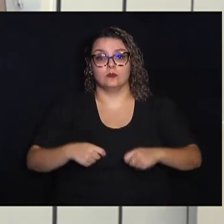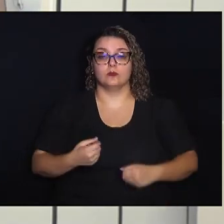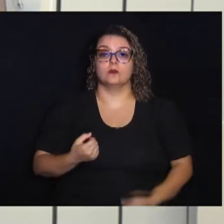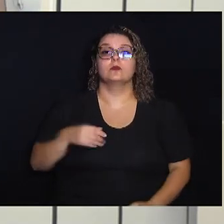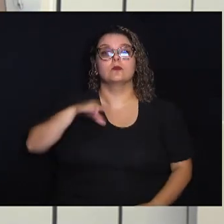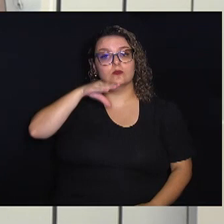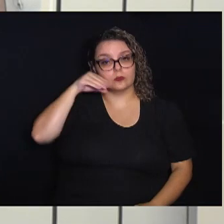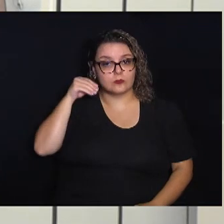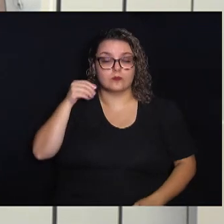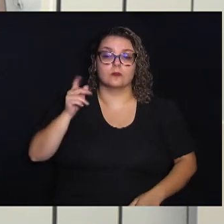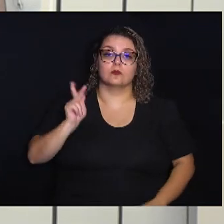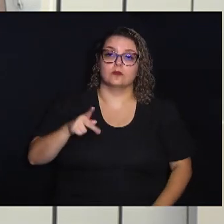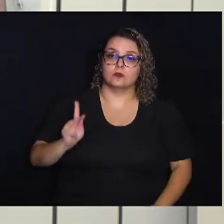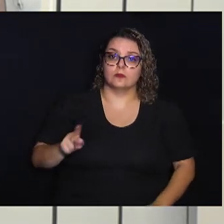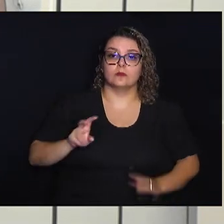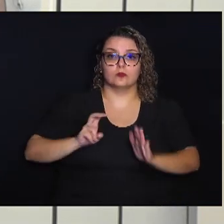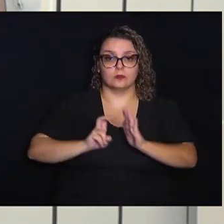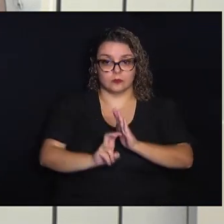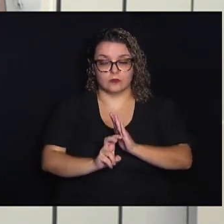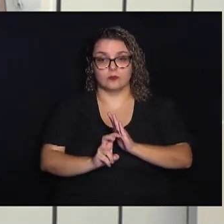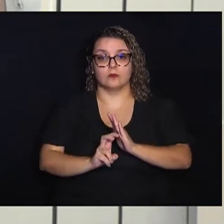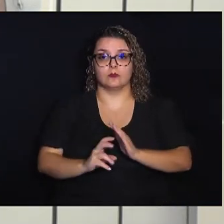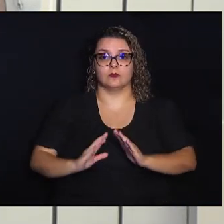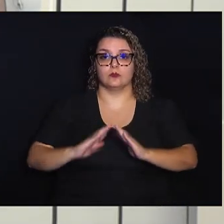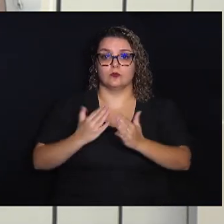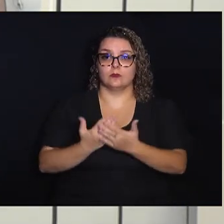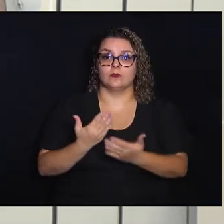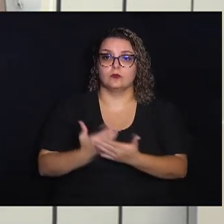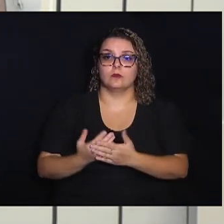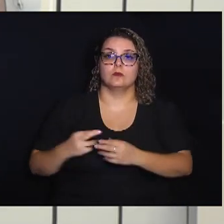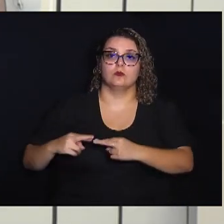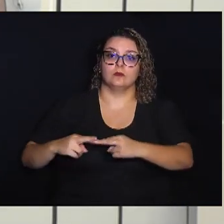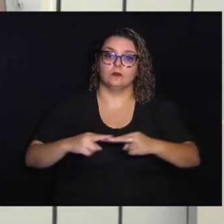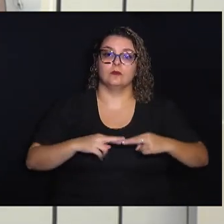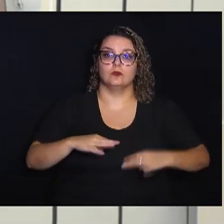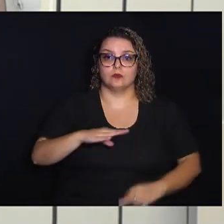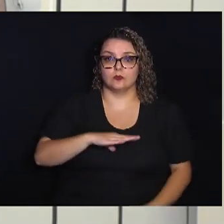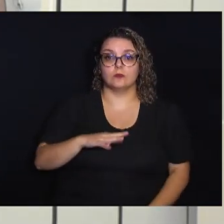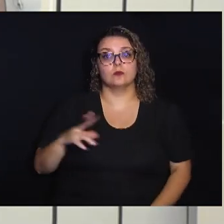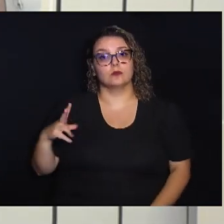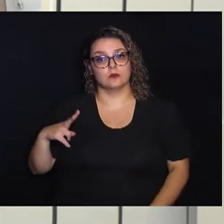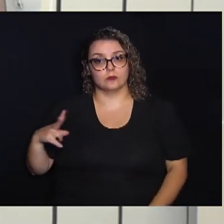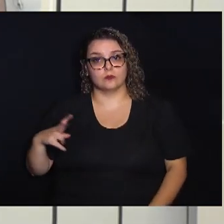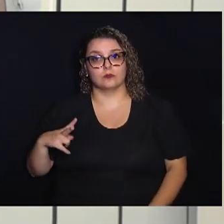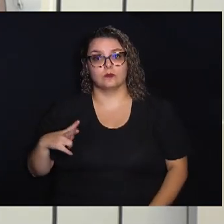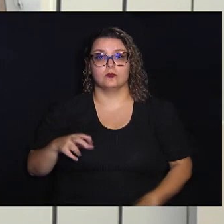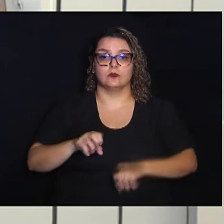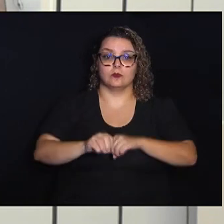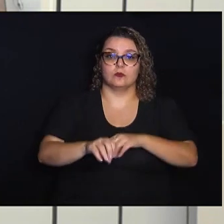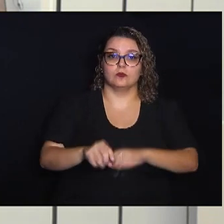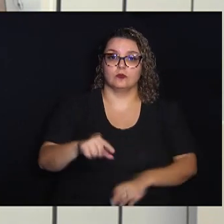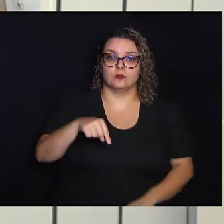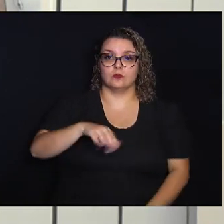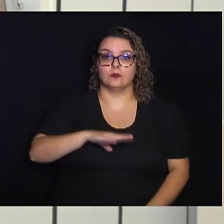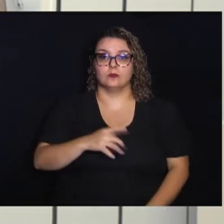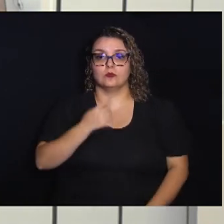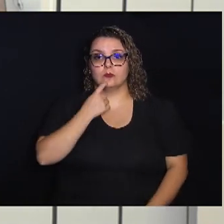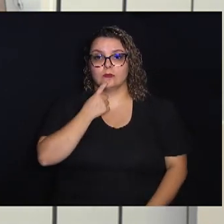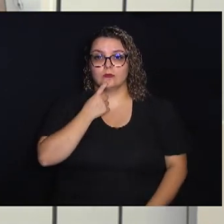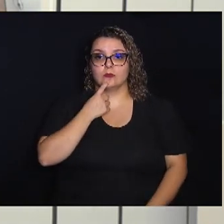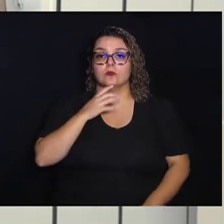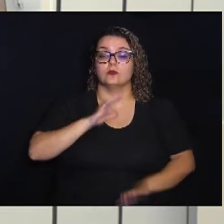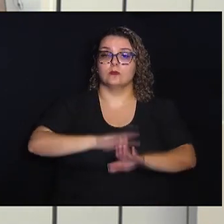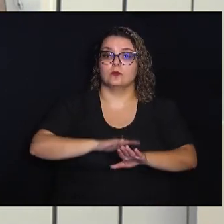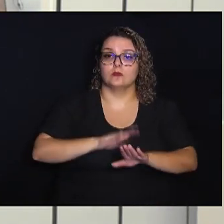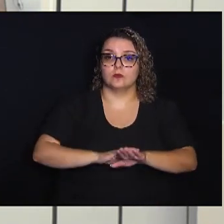funcionários, professores de creches e escolas de rede municipal e particular de ensino aqui de Campinas para agir de